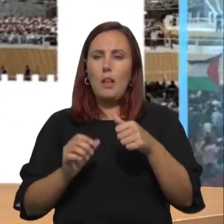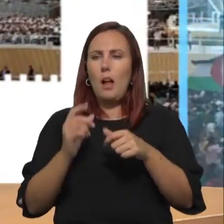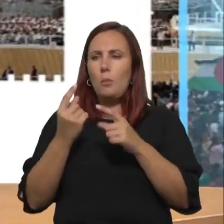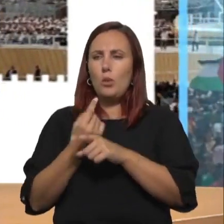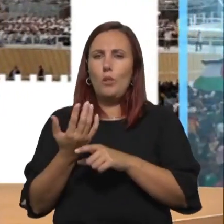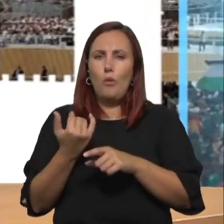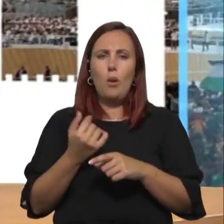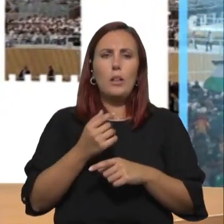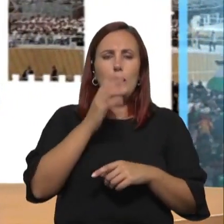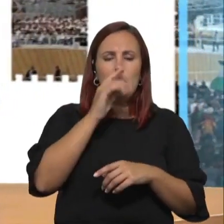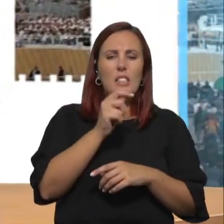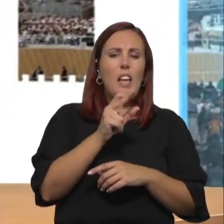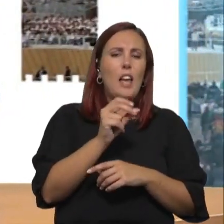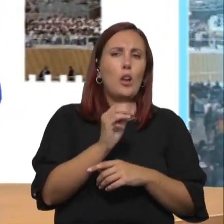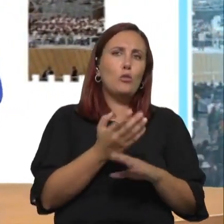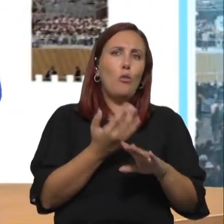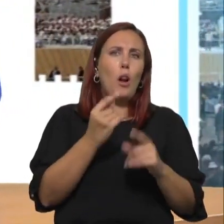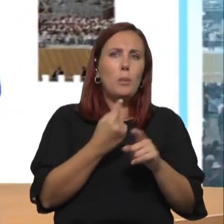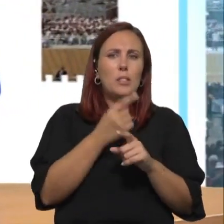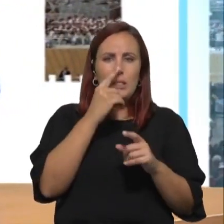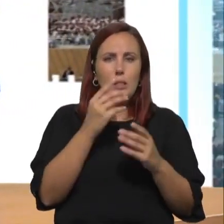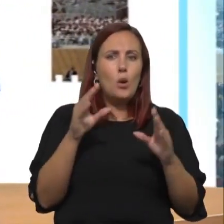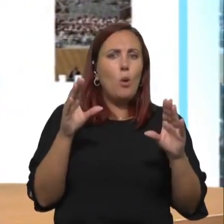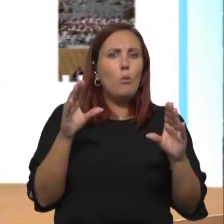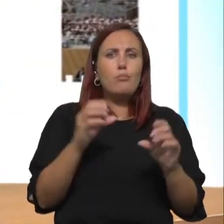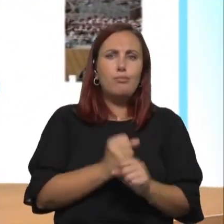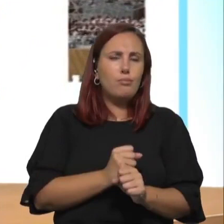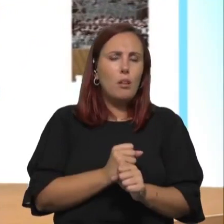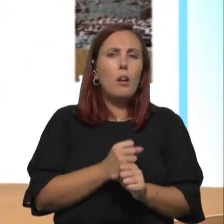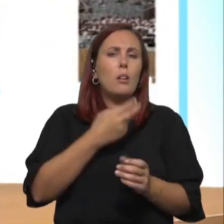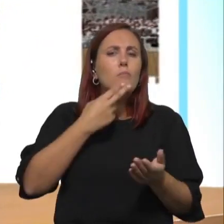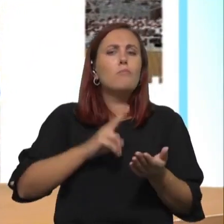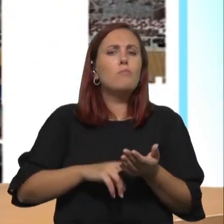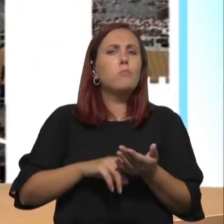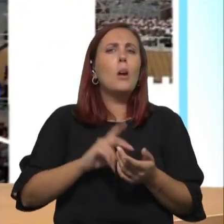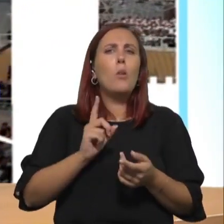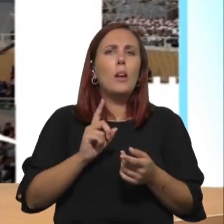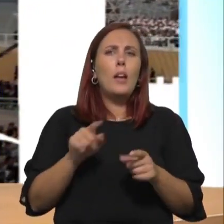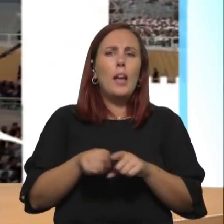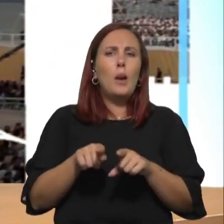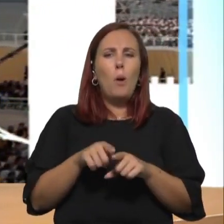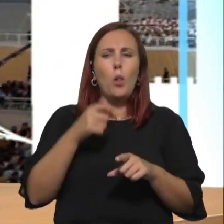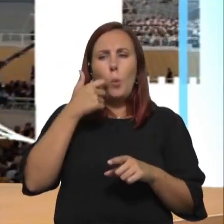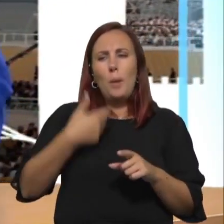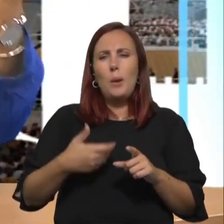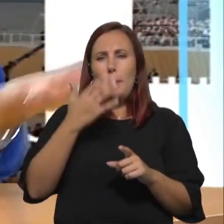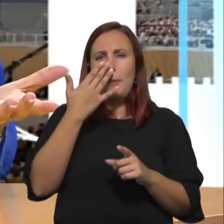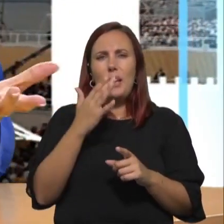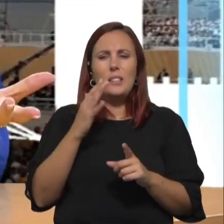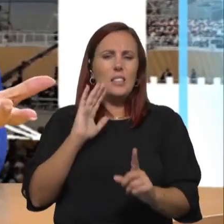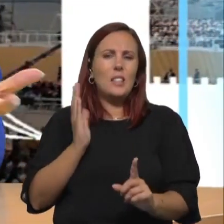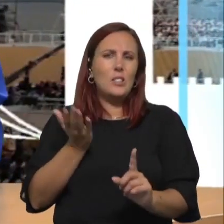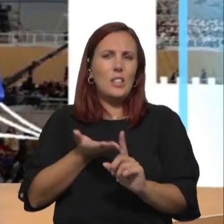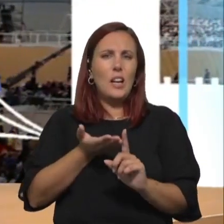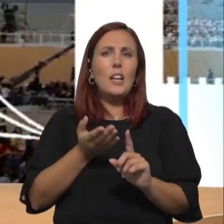sexualidade, se a banirmos de todo, nós, na realidade, nós estamos a mutilar o humano. E Deus criou-nos